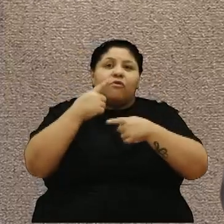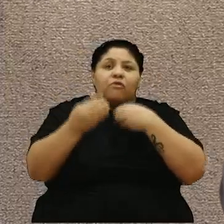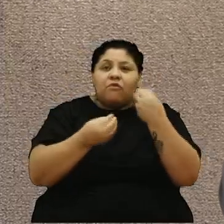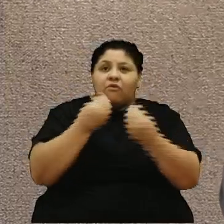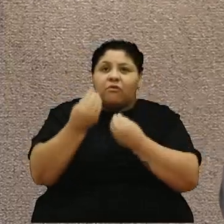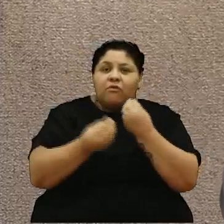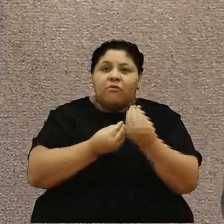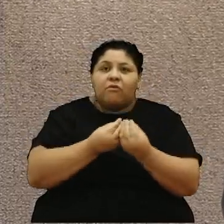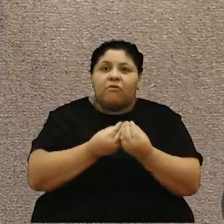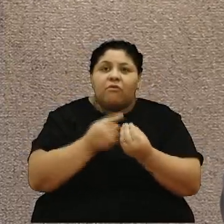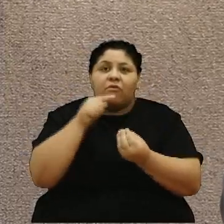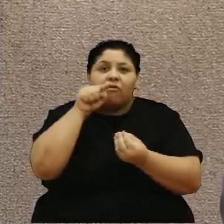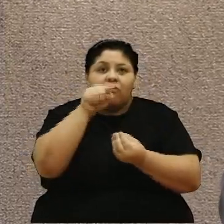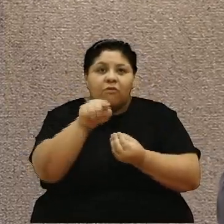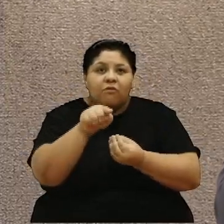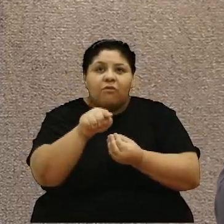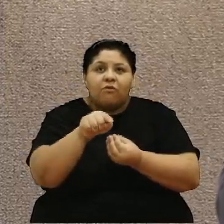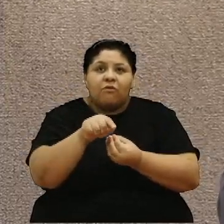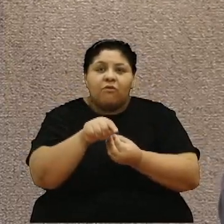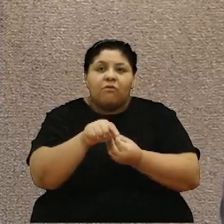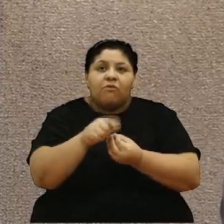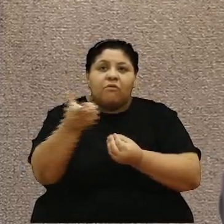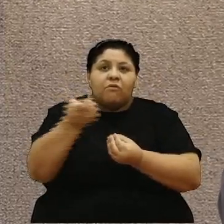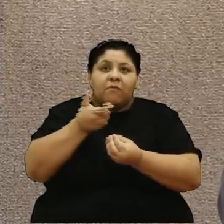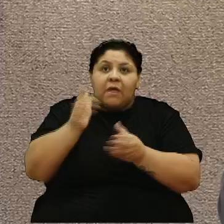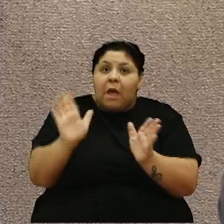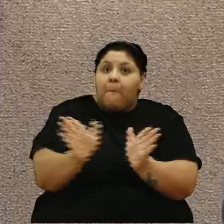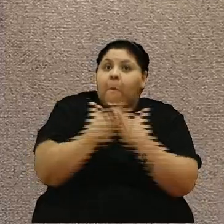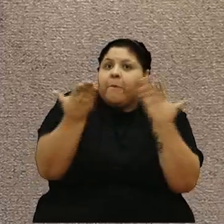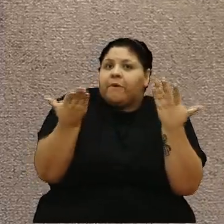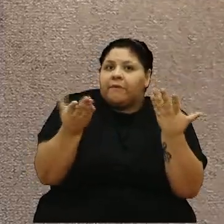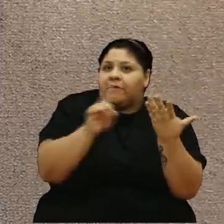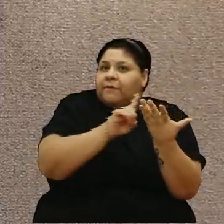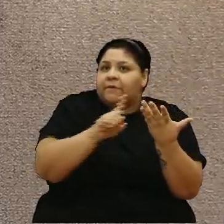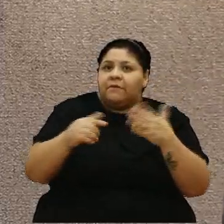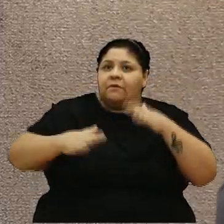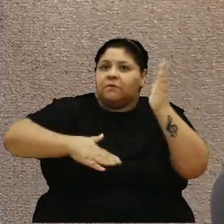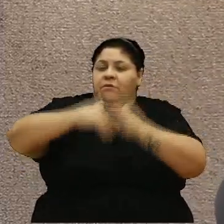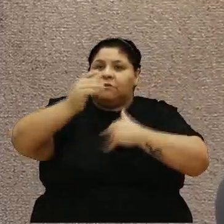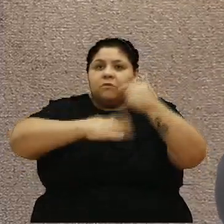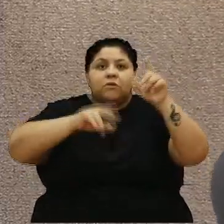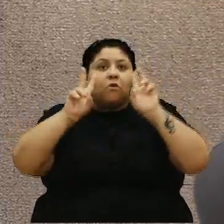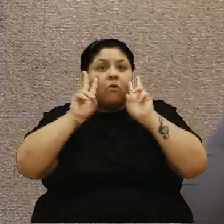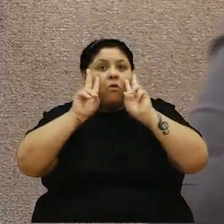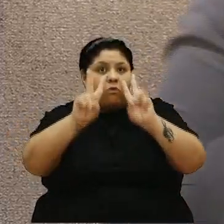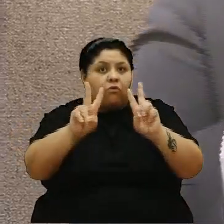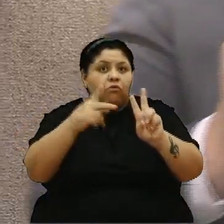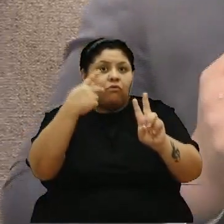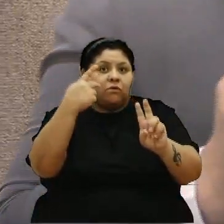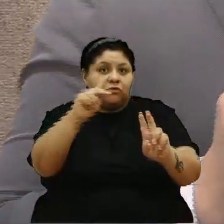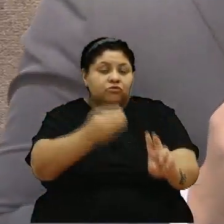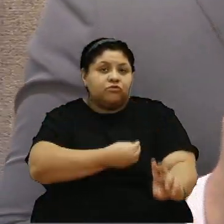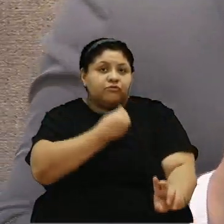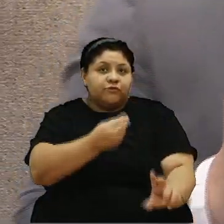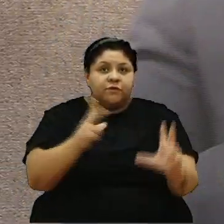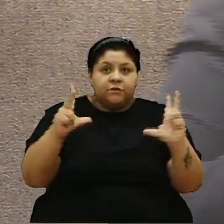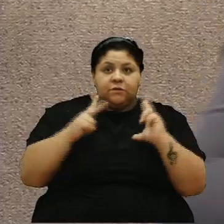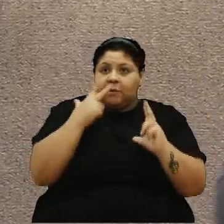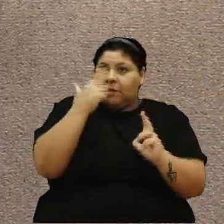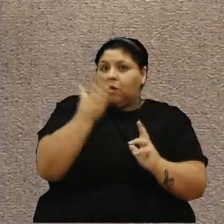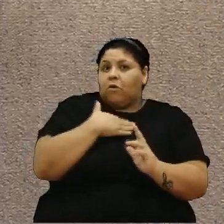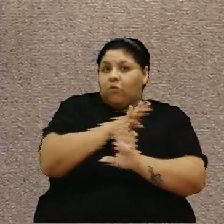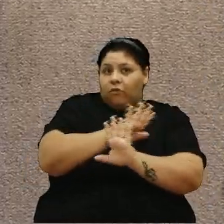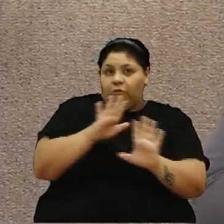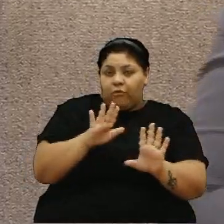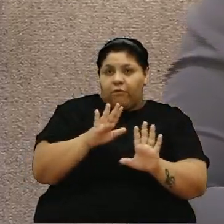disse, o senhor almeja a pobreza, né? E não é a prática que eu vejo da sua vida particular, assim como não é minha, nenhum de nós